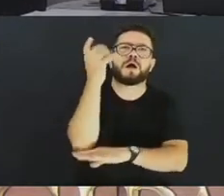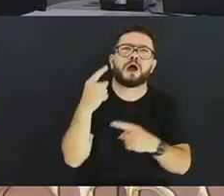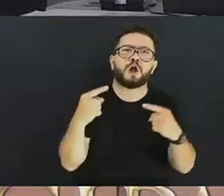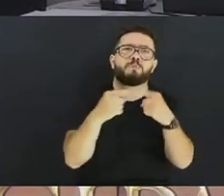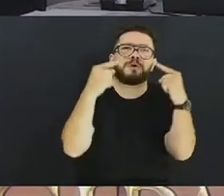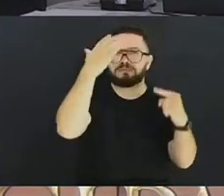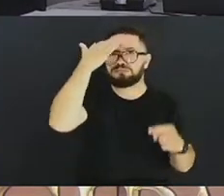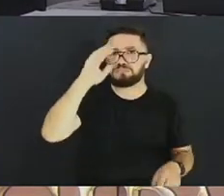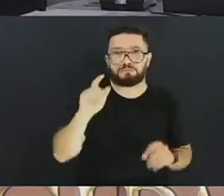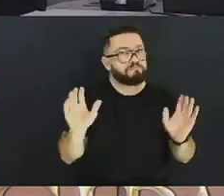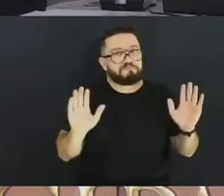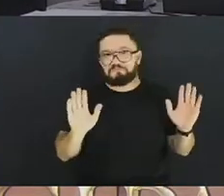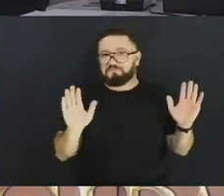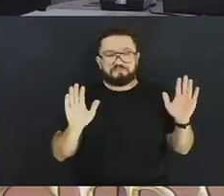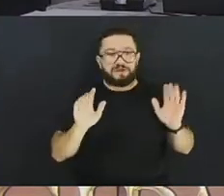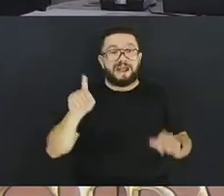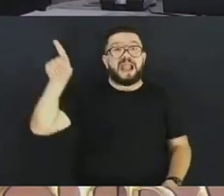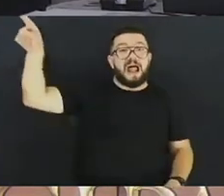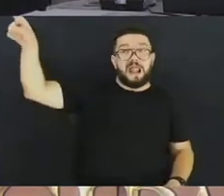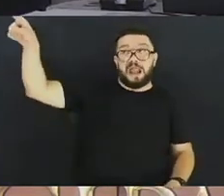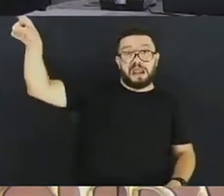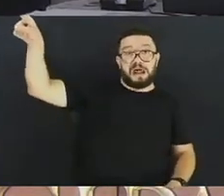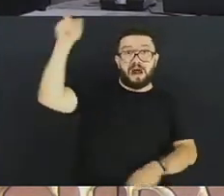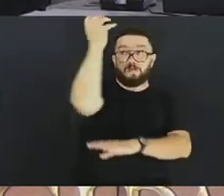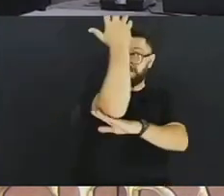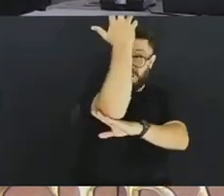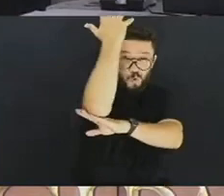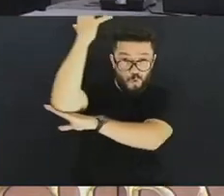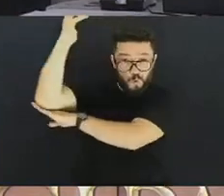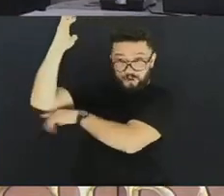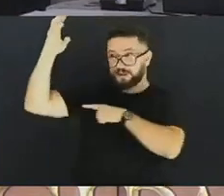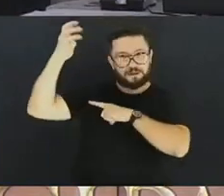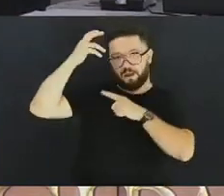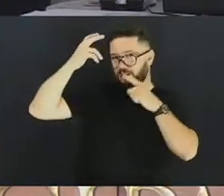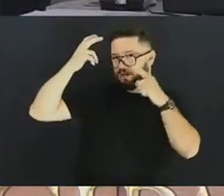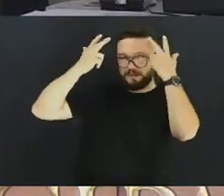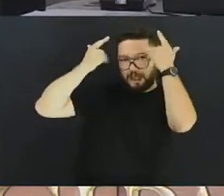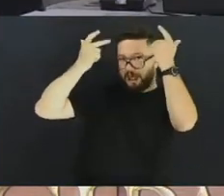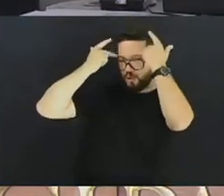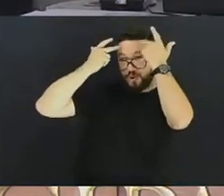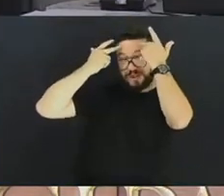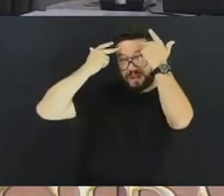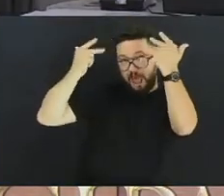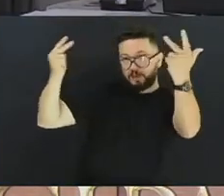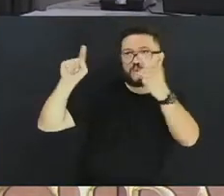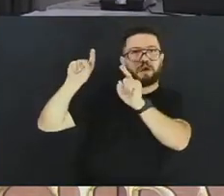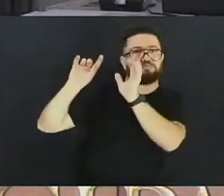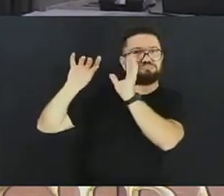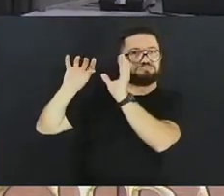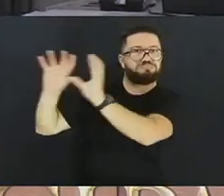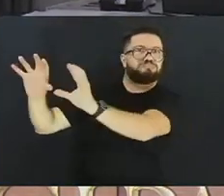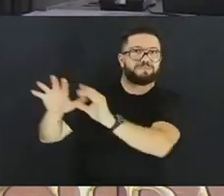do bosque. Então, lá no bosque tem uma condição ambiental, na área urbana é outra. Eu diria a mesmíssima coisa para a